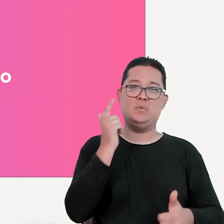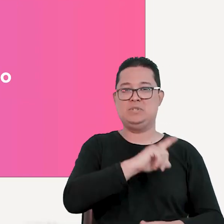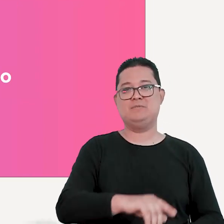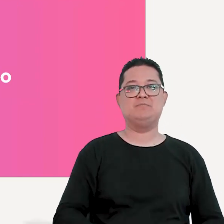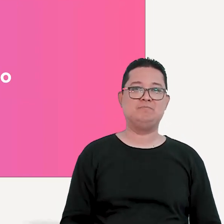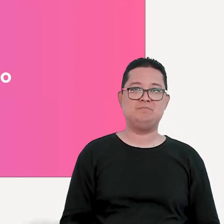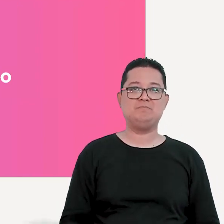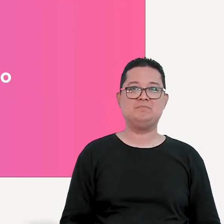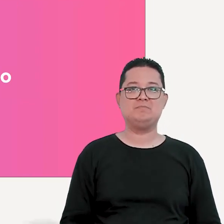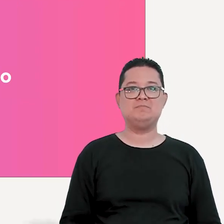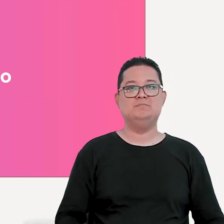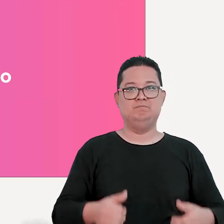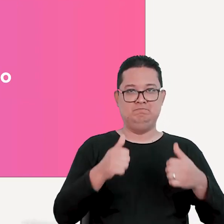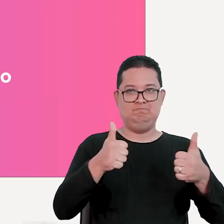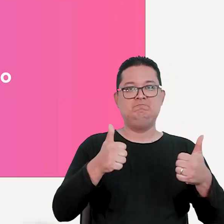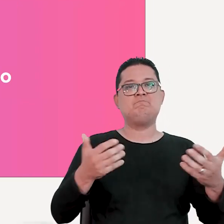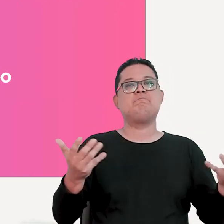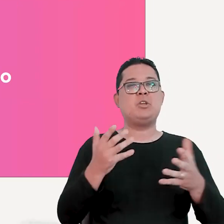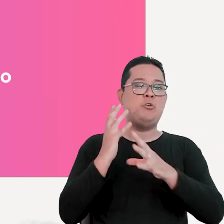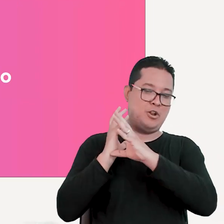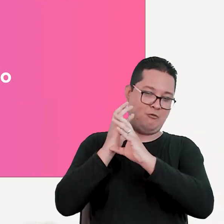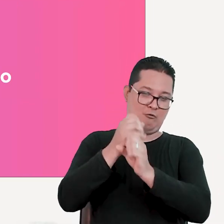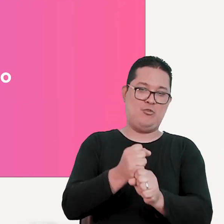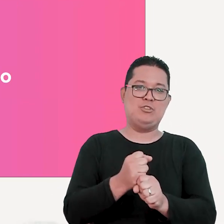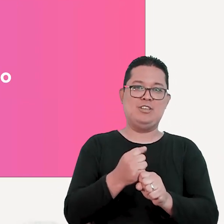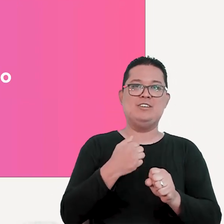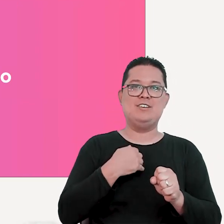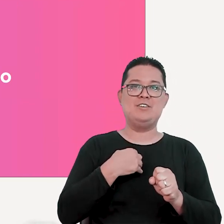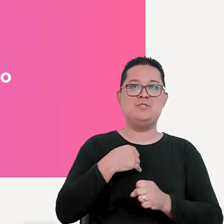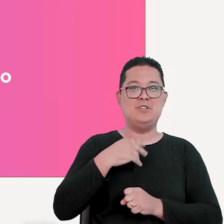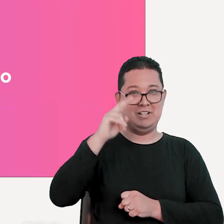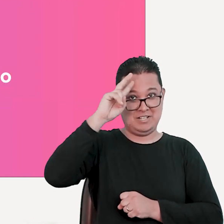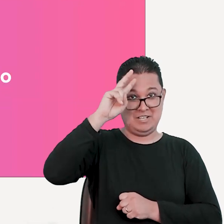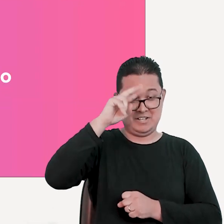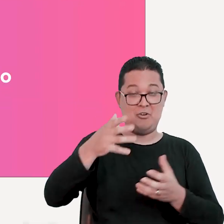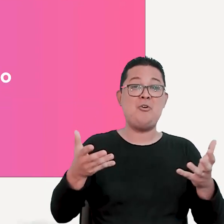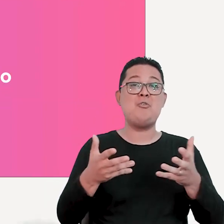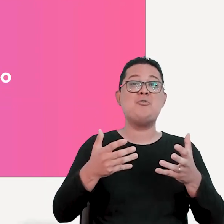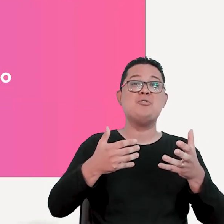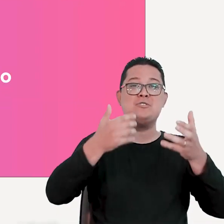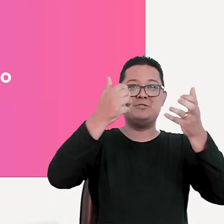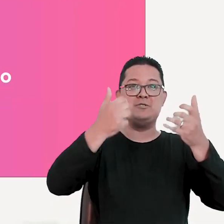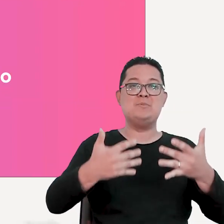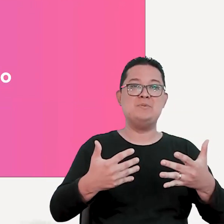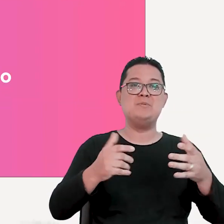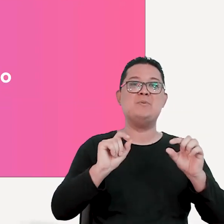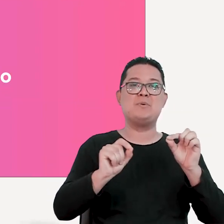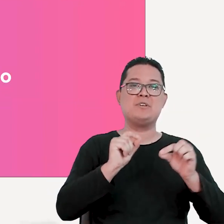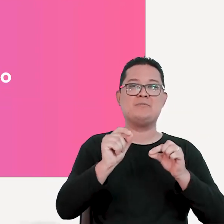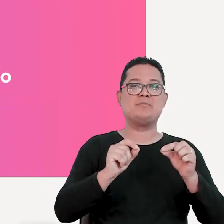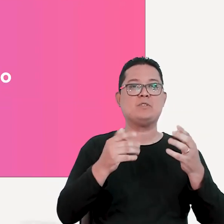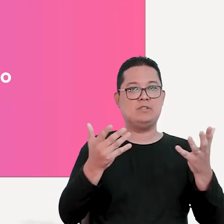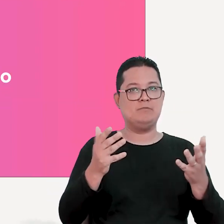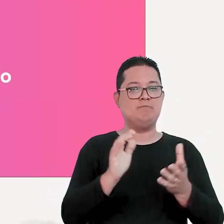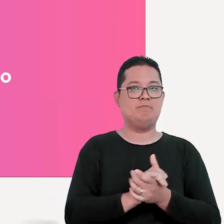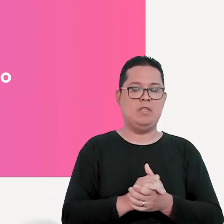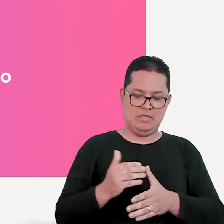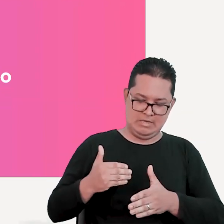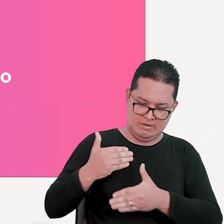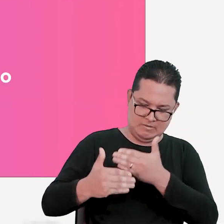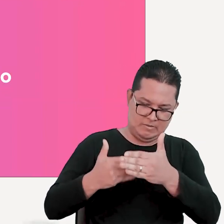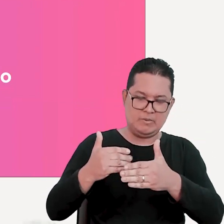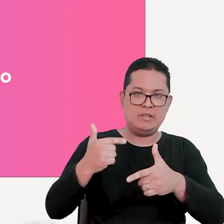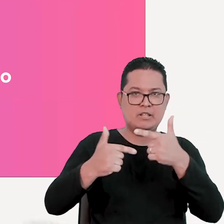Então, recapitulando um pouco do que a gente falou aqui hoje, sobre o processo de trabalho, eu gosto de seguir essas 4 etapas. O